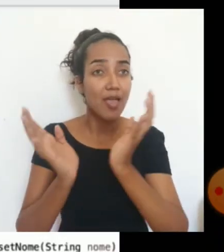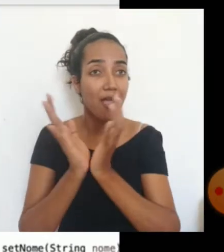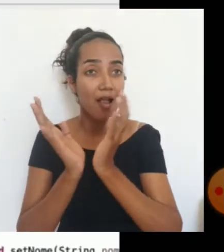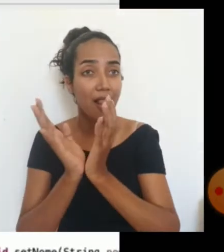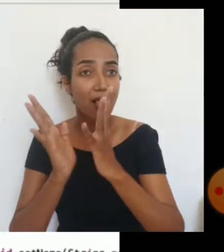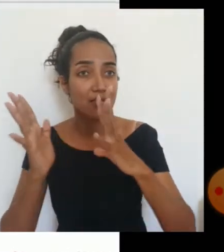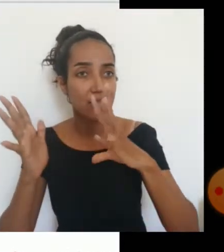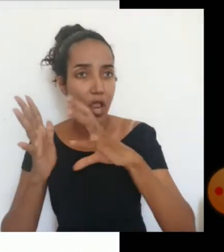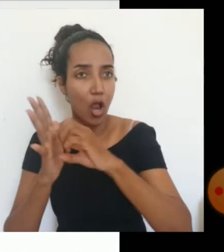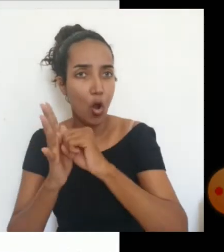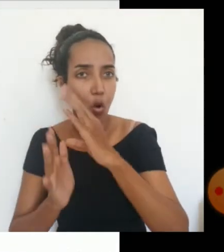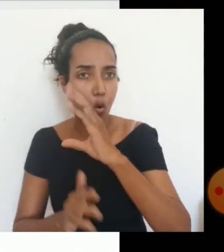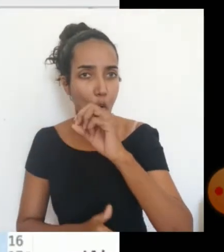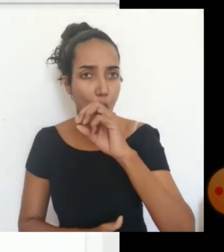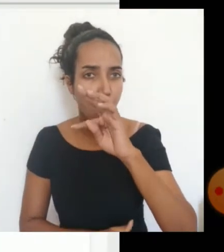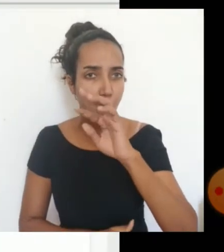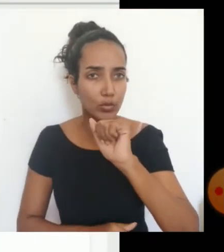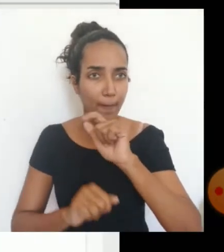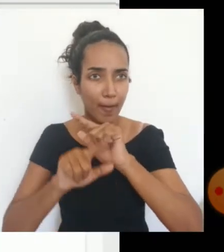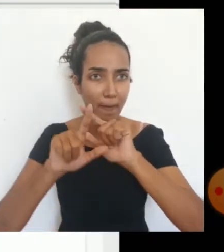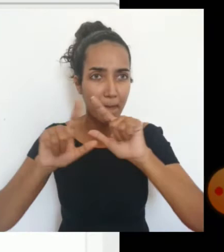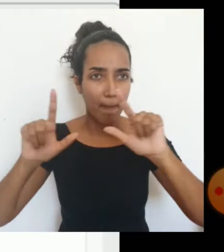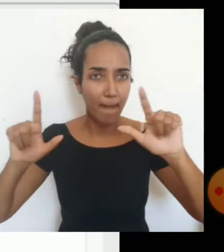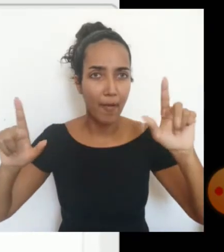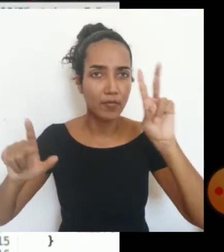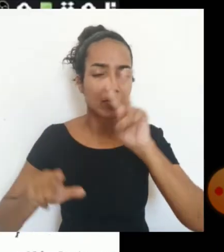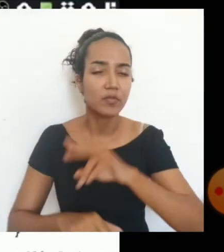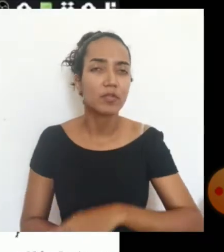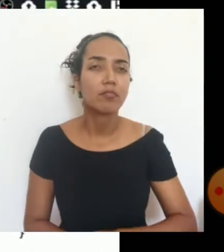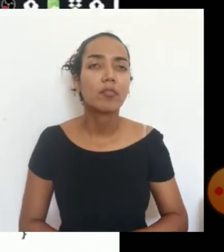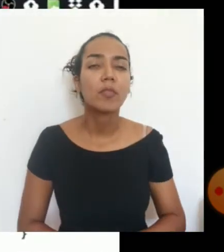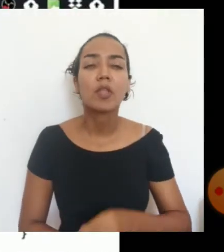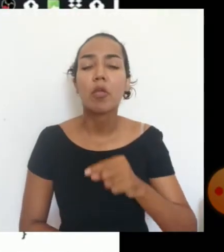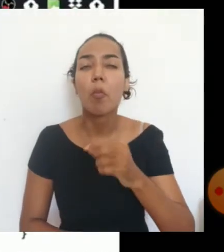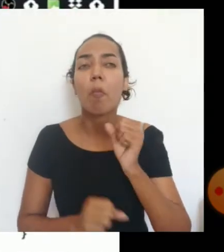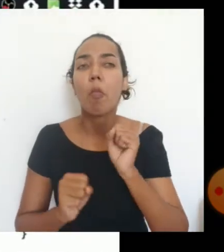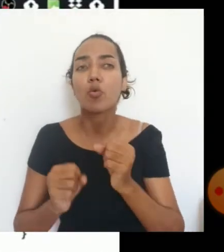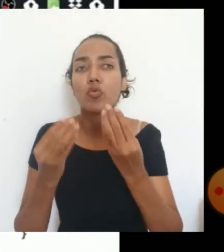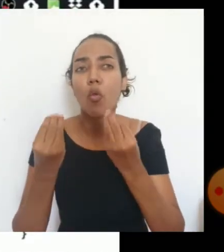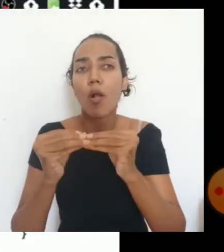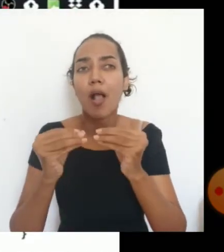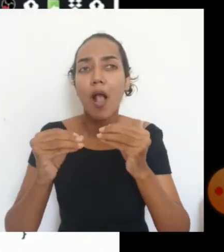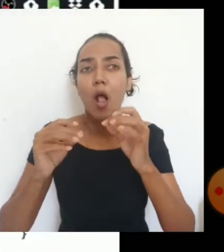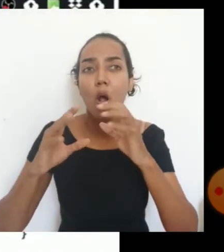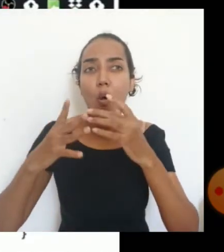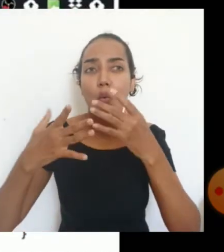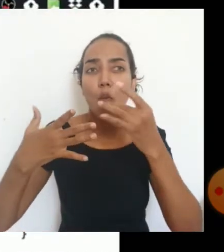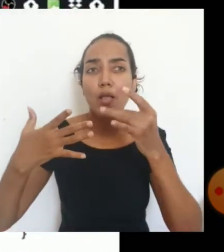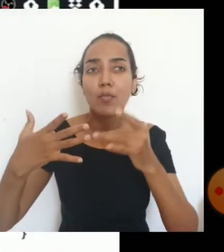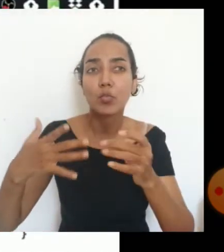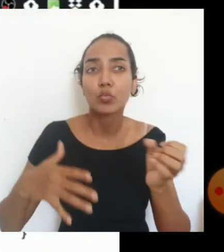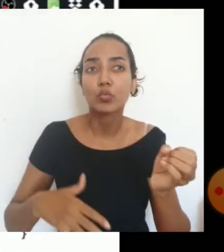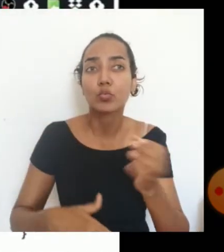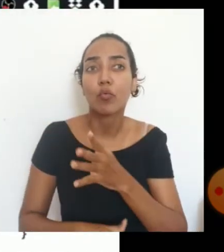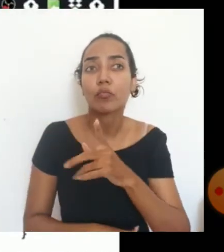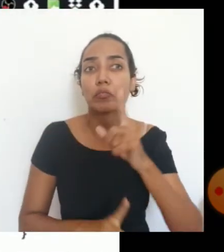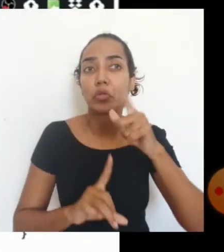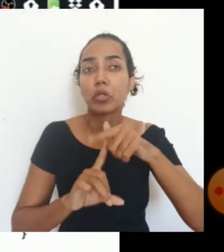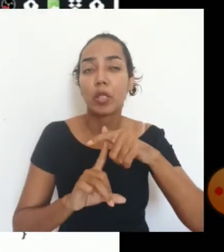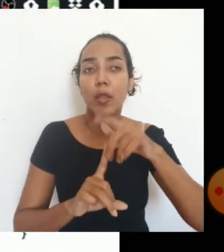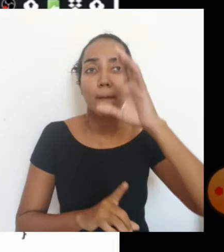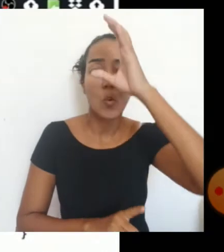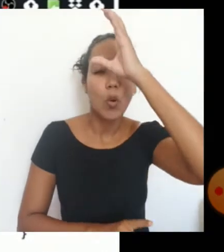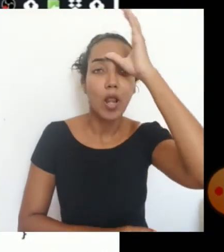aqui, e definir um novo atributo, o tipo cliente. É um atributo privado, o tipo dele